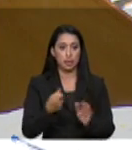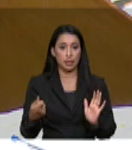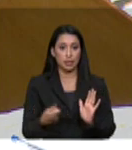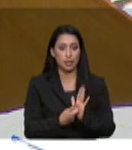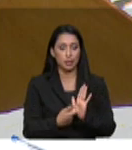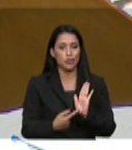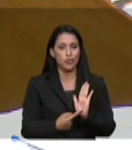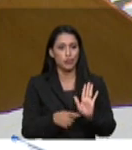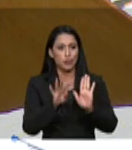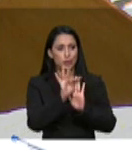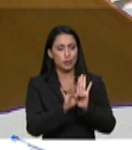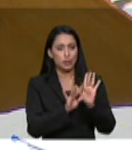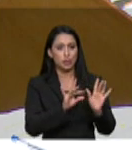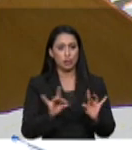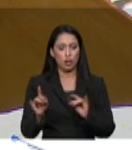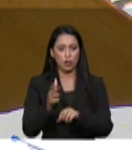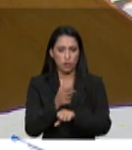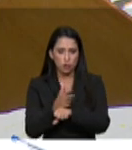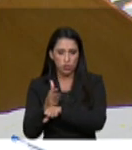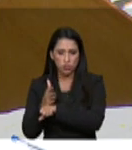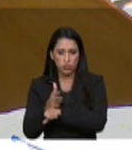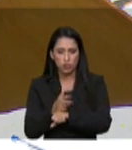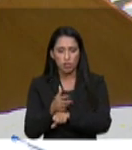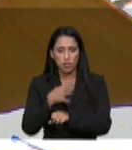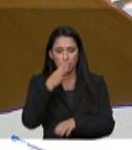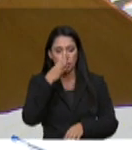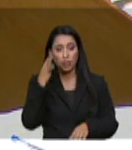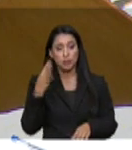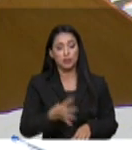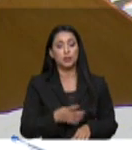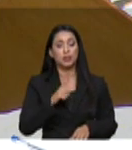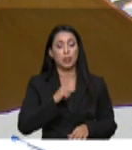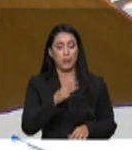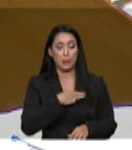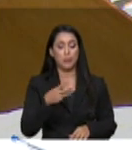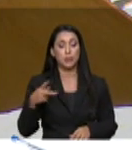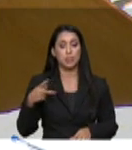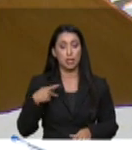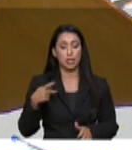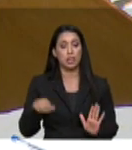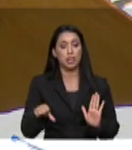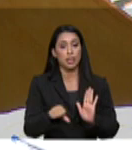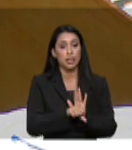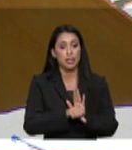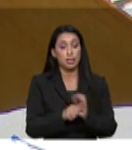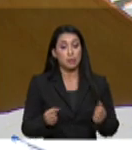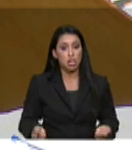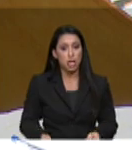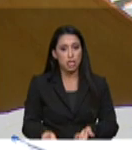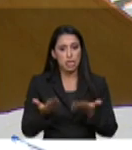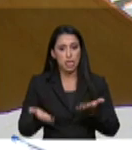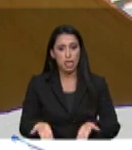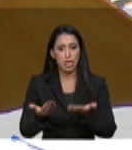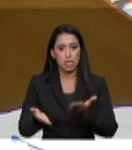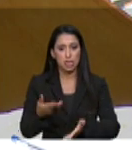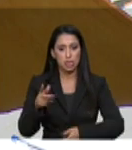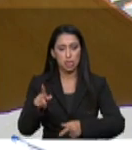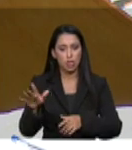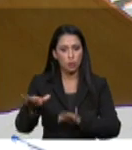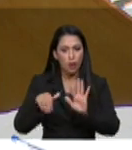denúncia extraio as seguintes transcrições dos vídeos do acusado consideradas pelo Ministério Público como crime de incitação